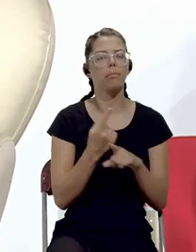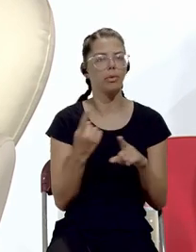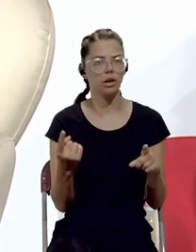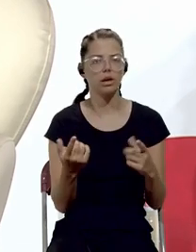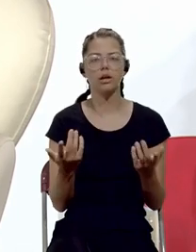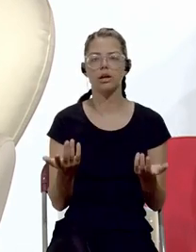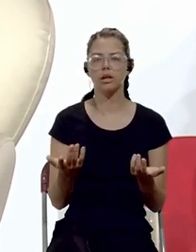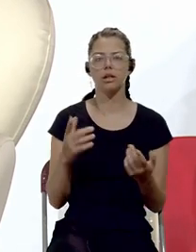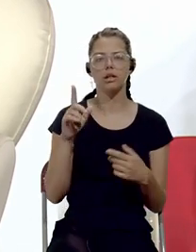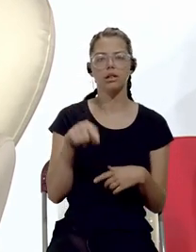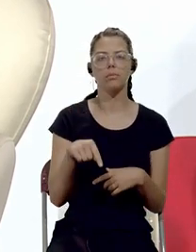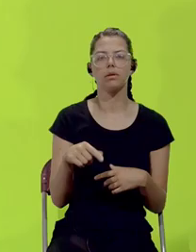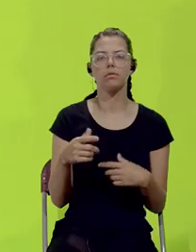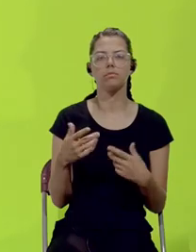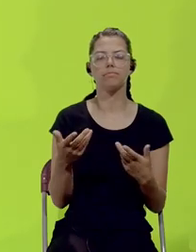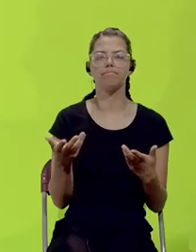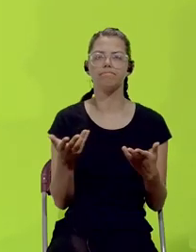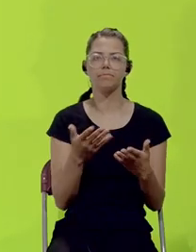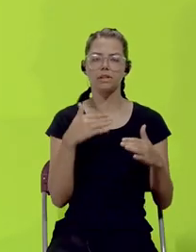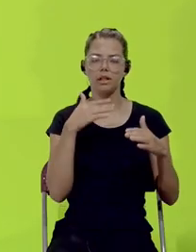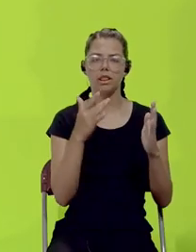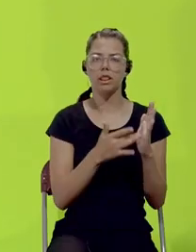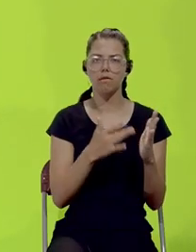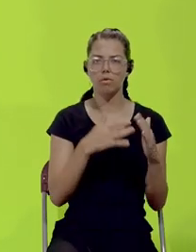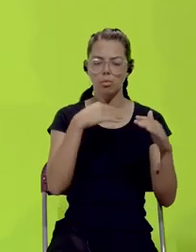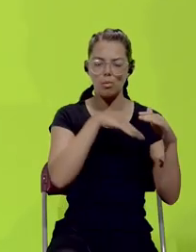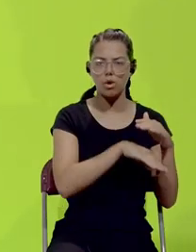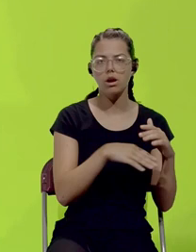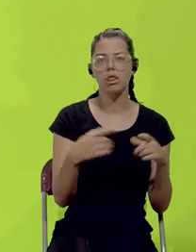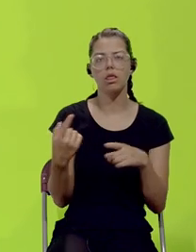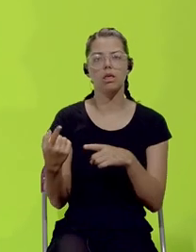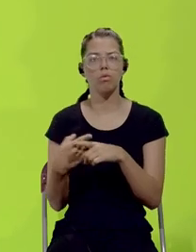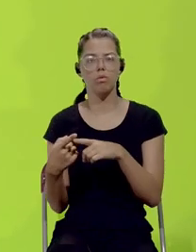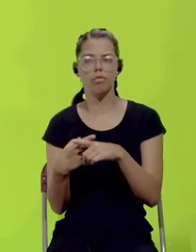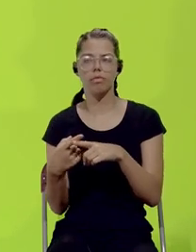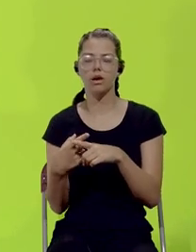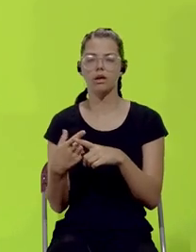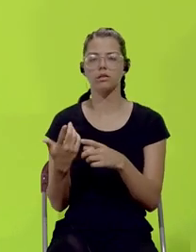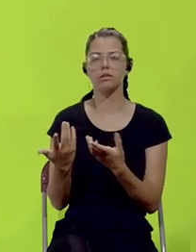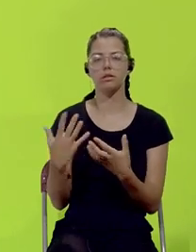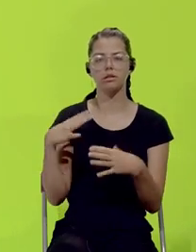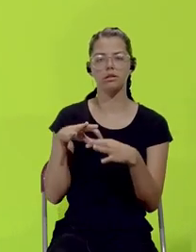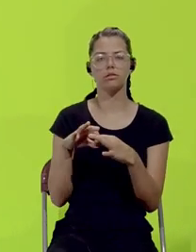é que pode existir entre essa preservação e o interesse que existe hoje nas questões da